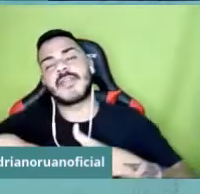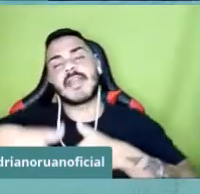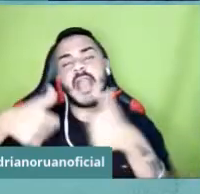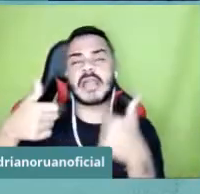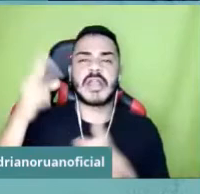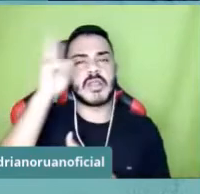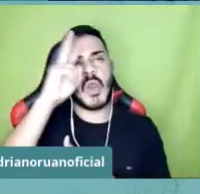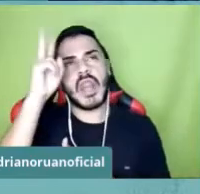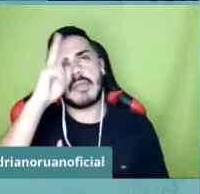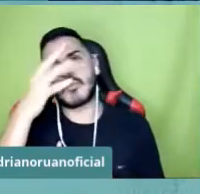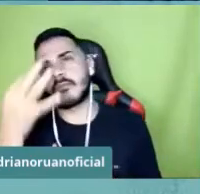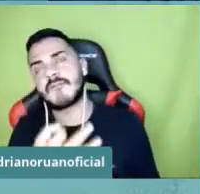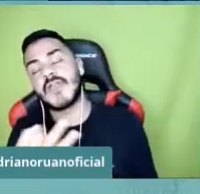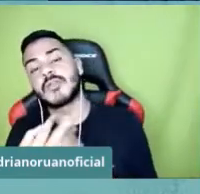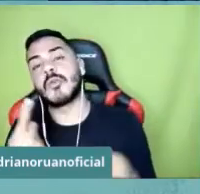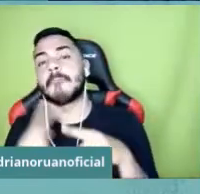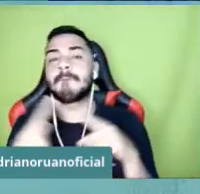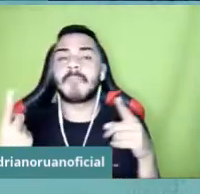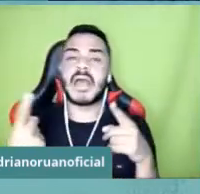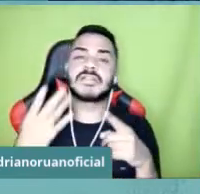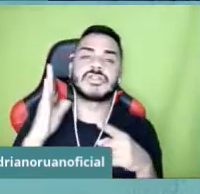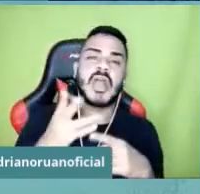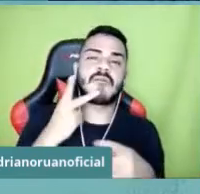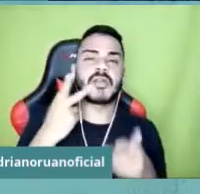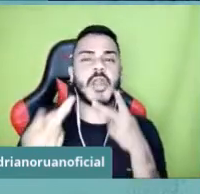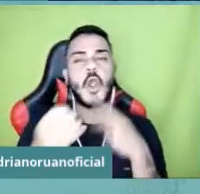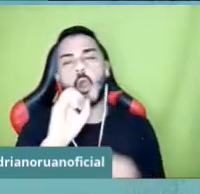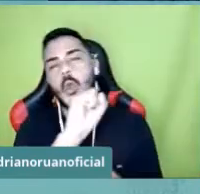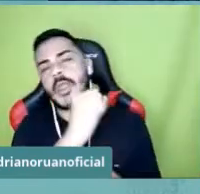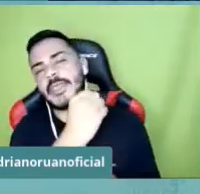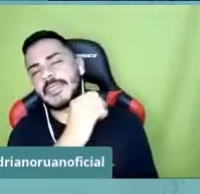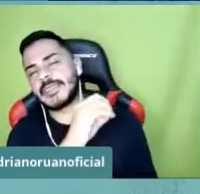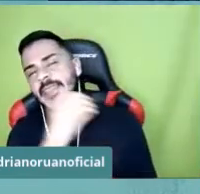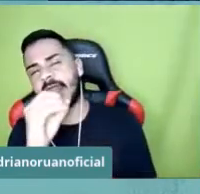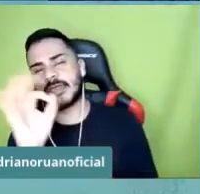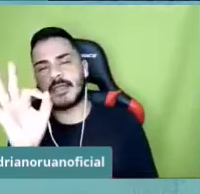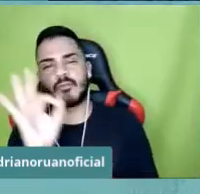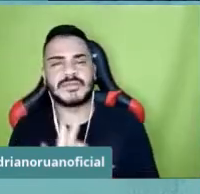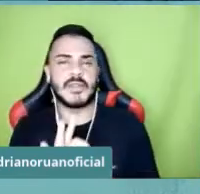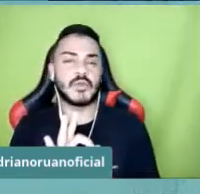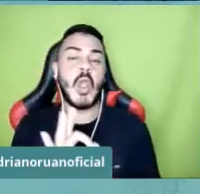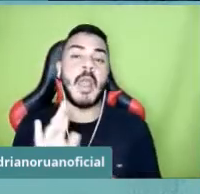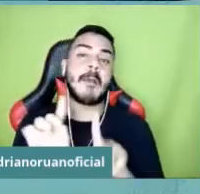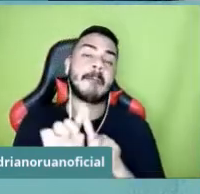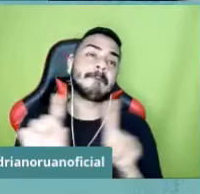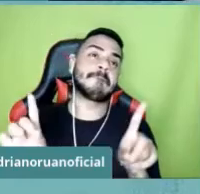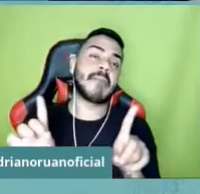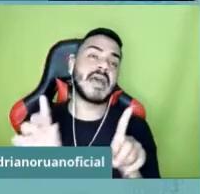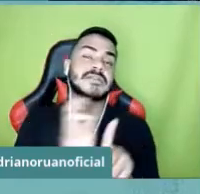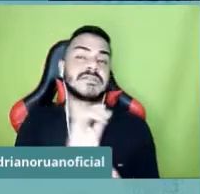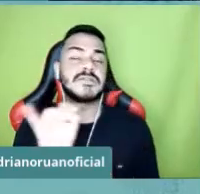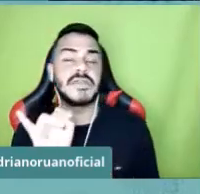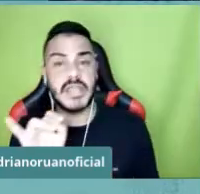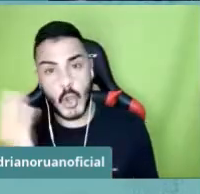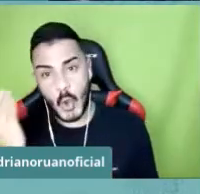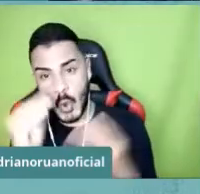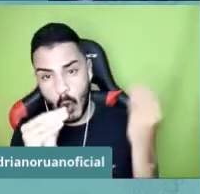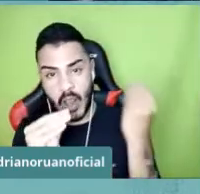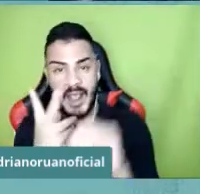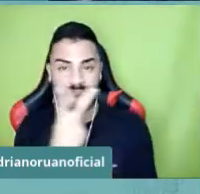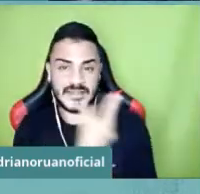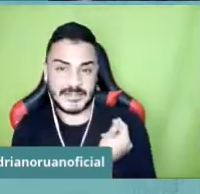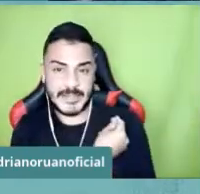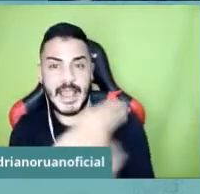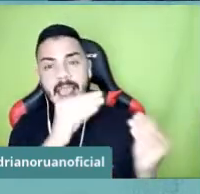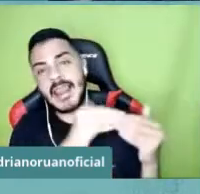de cabeça, mas vamos colocar aqui 80%, certo? Mas será que se eu pegar essa vacina e levar